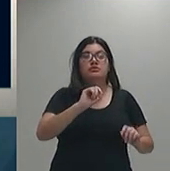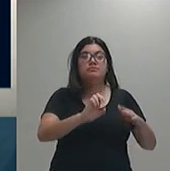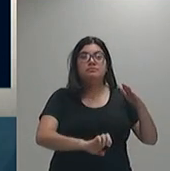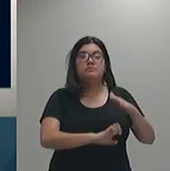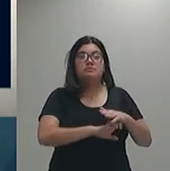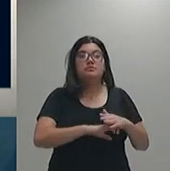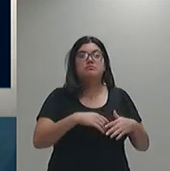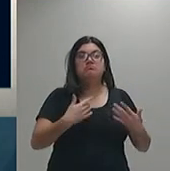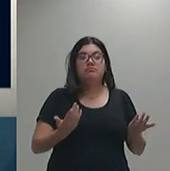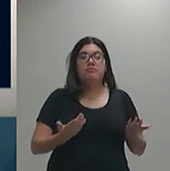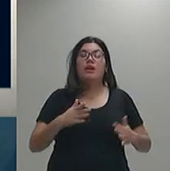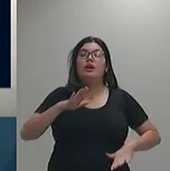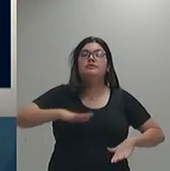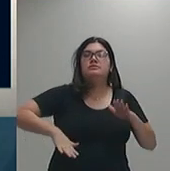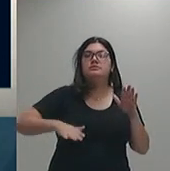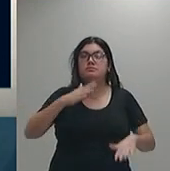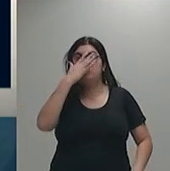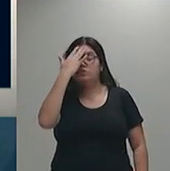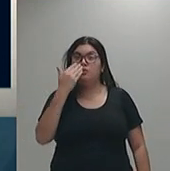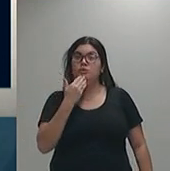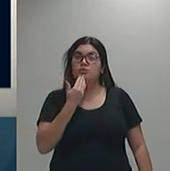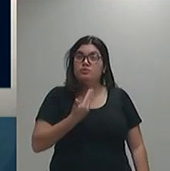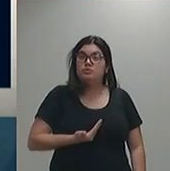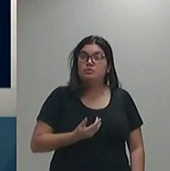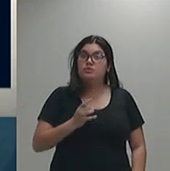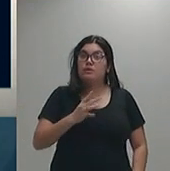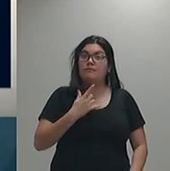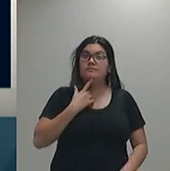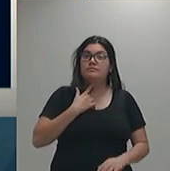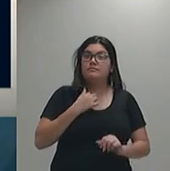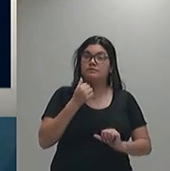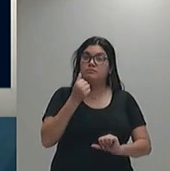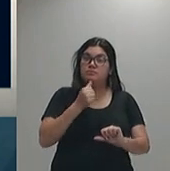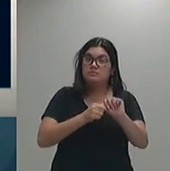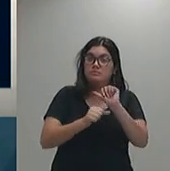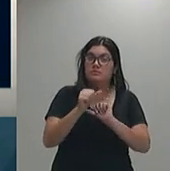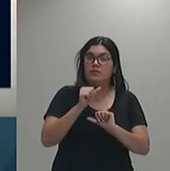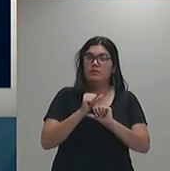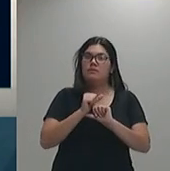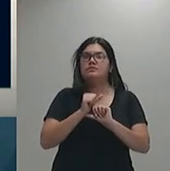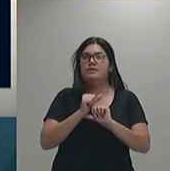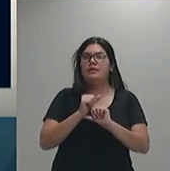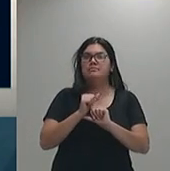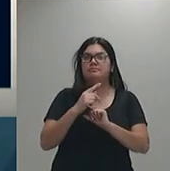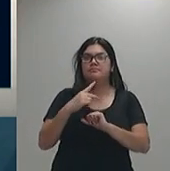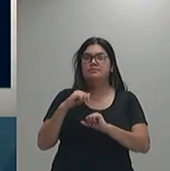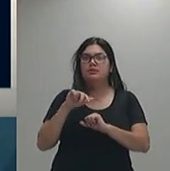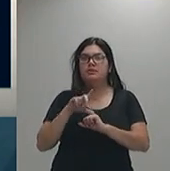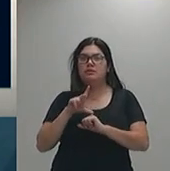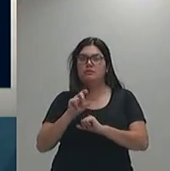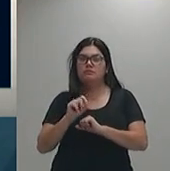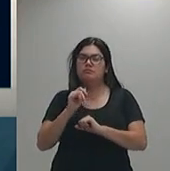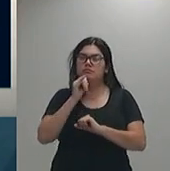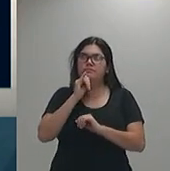estipulante e que apenas mudar de plano ele quer contratar um novo plano empresarial e